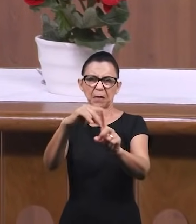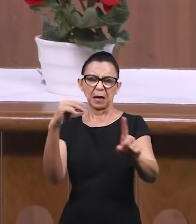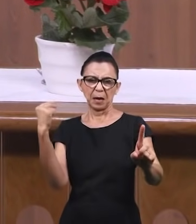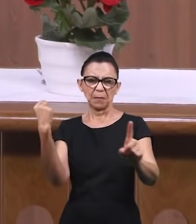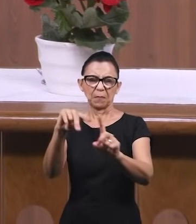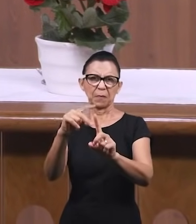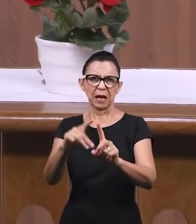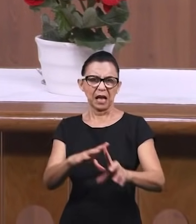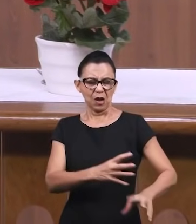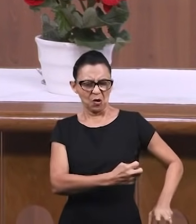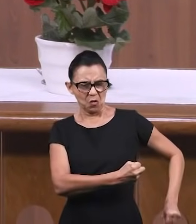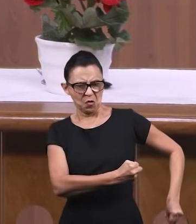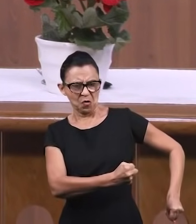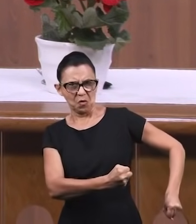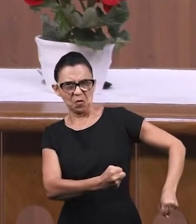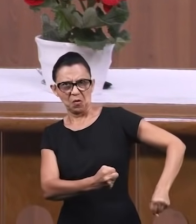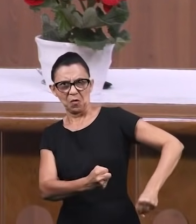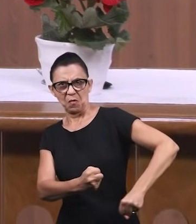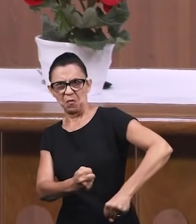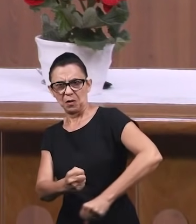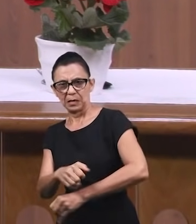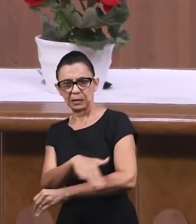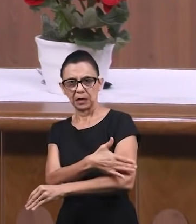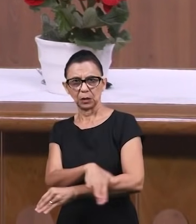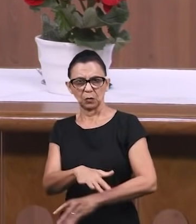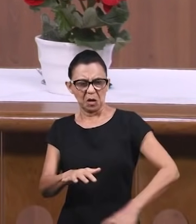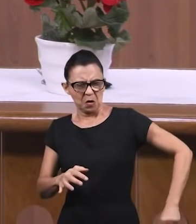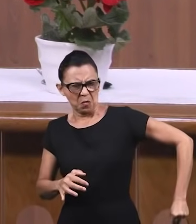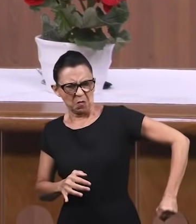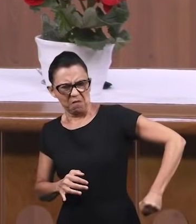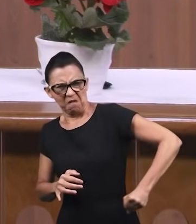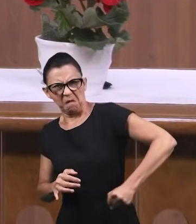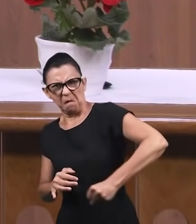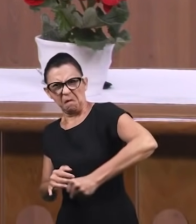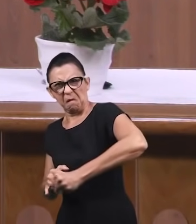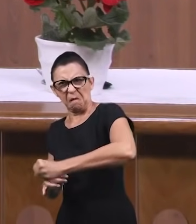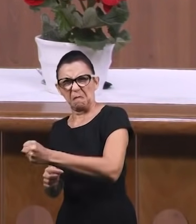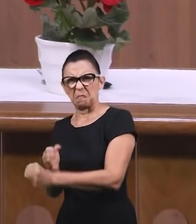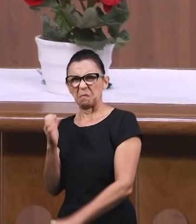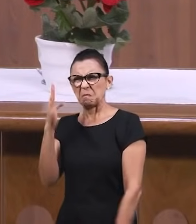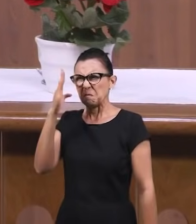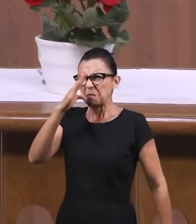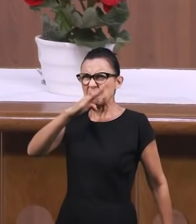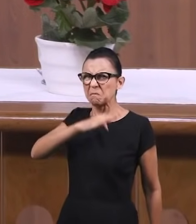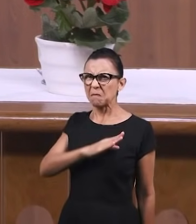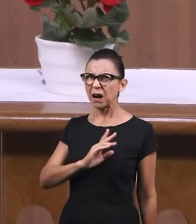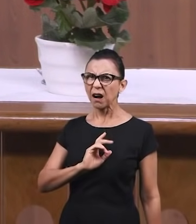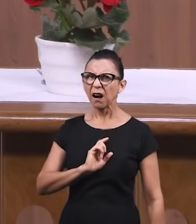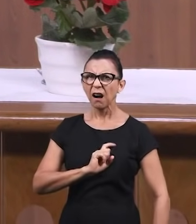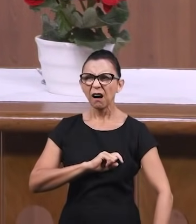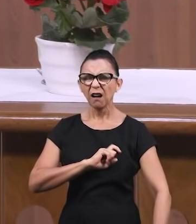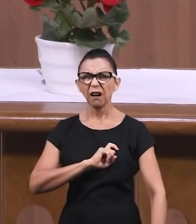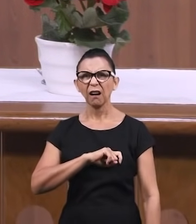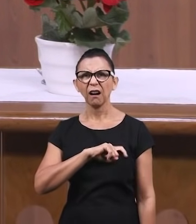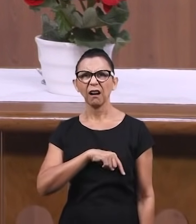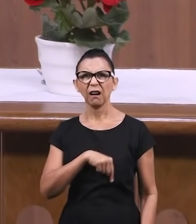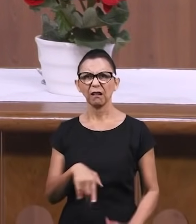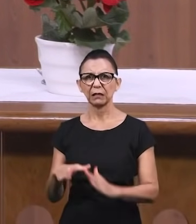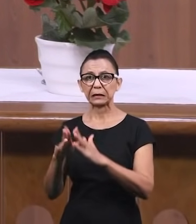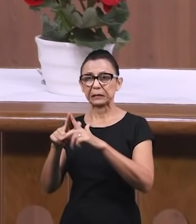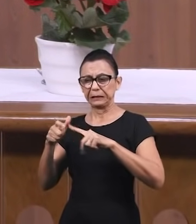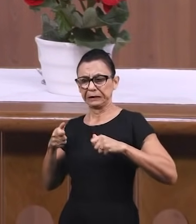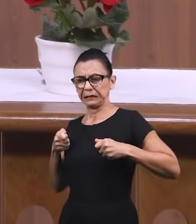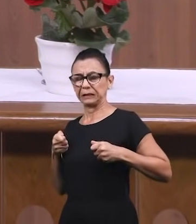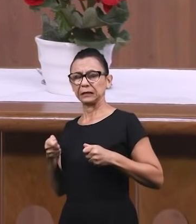ruas, levava-os a tribunais. Ele perseguiu terrivelmente a igreja